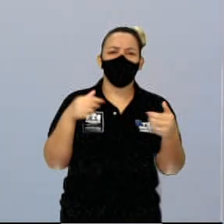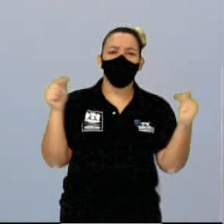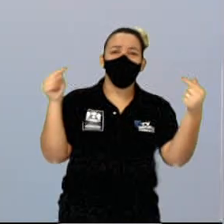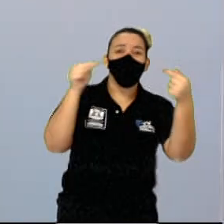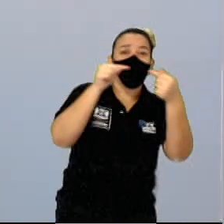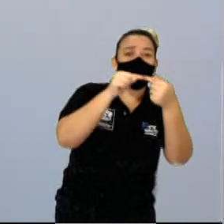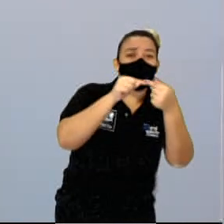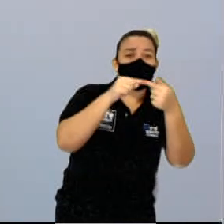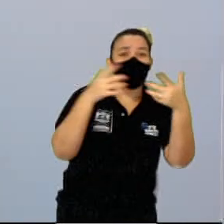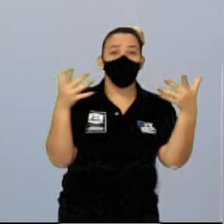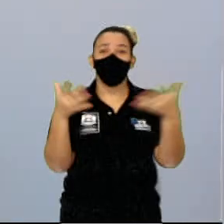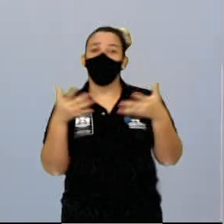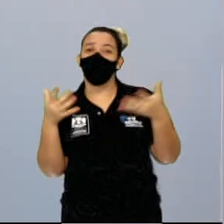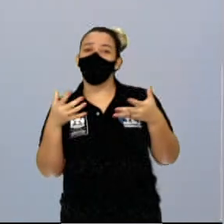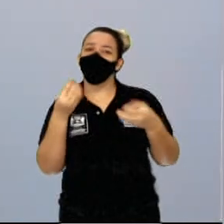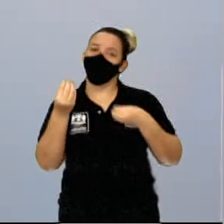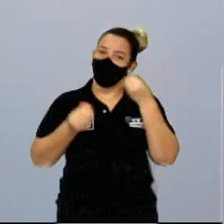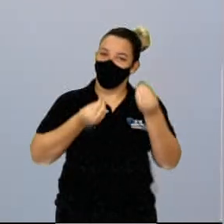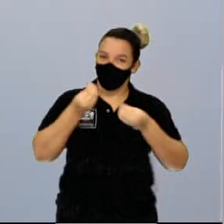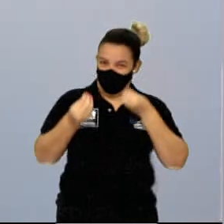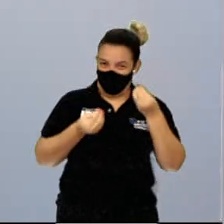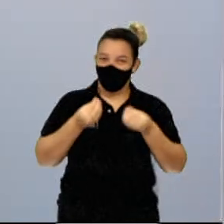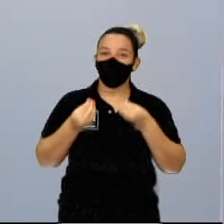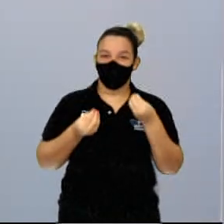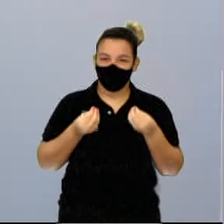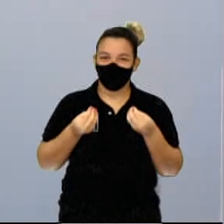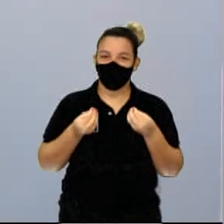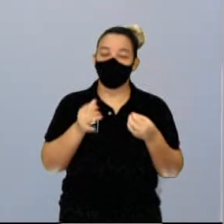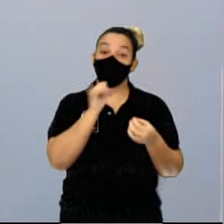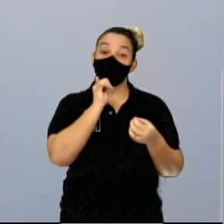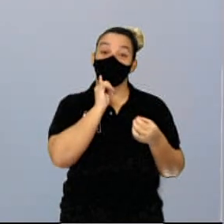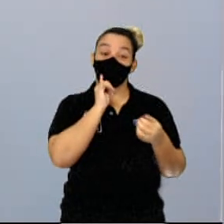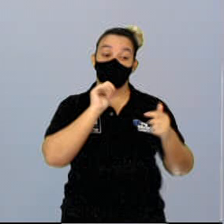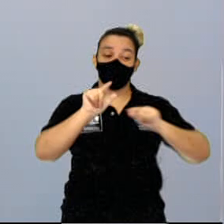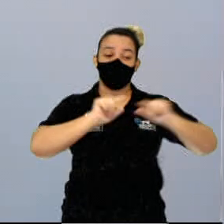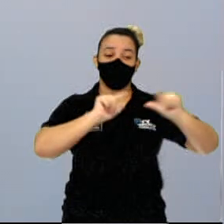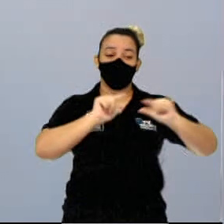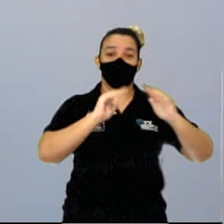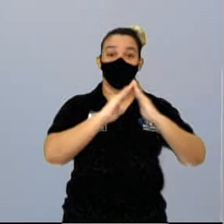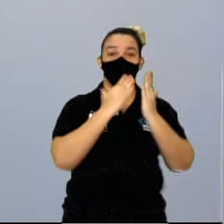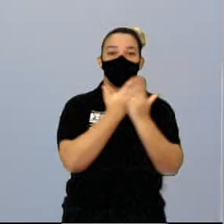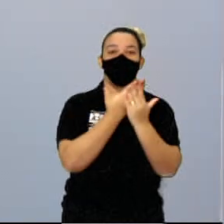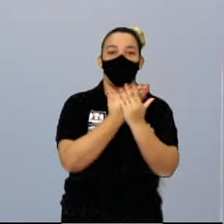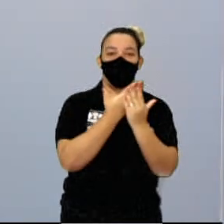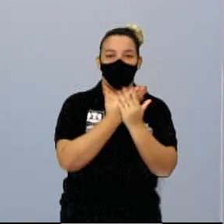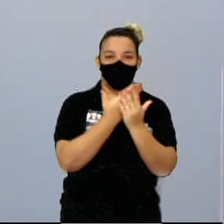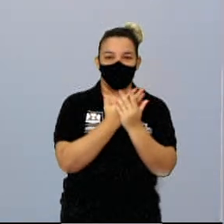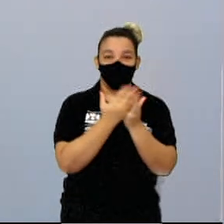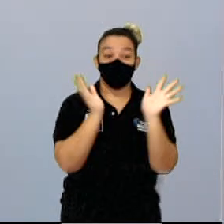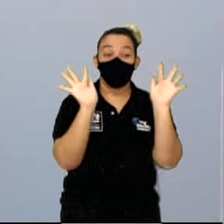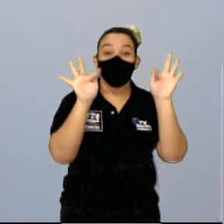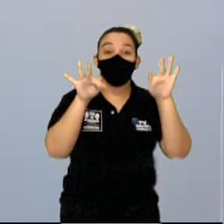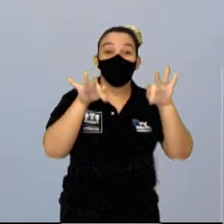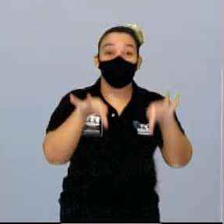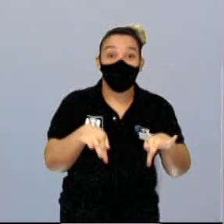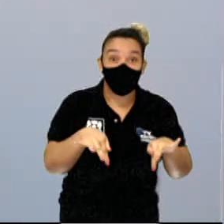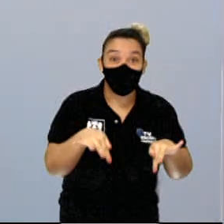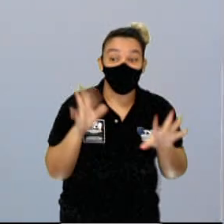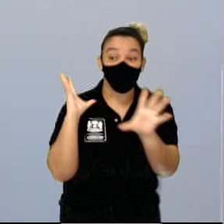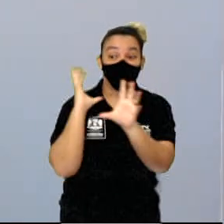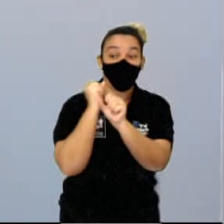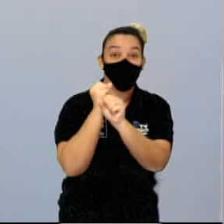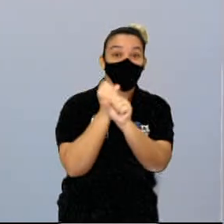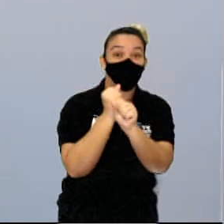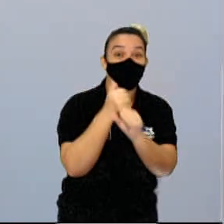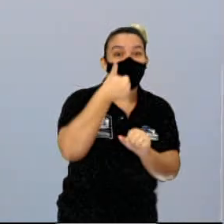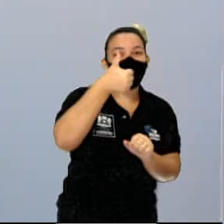aqui é alegoria, tá? Você tem aí um trabalho para fazer da escola e a motivação, a recompensa final é um 10, né?